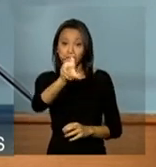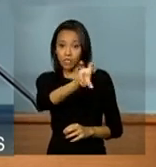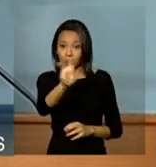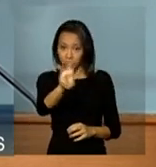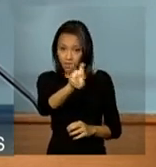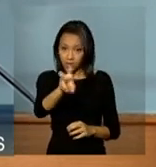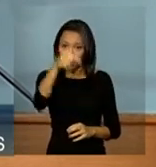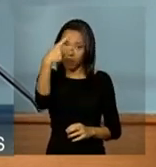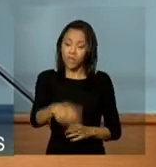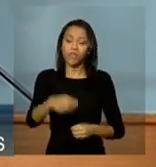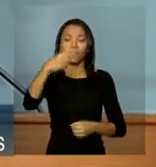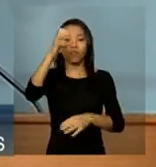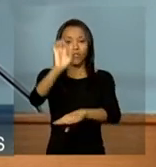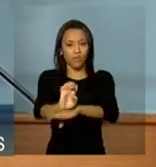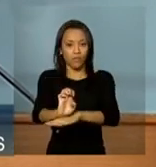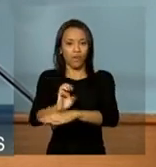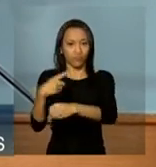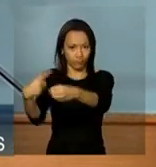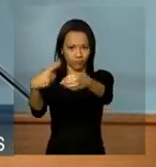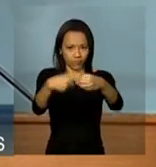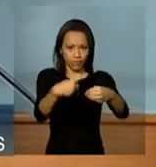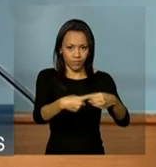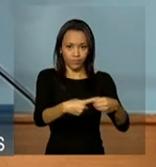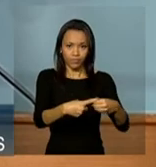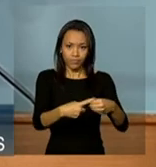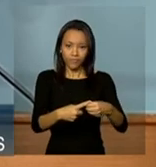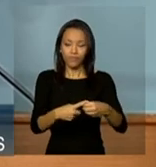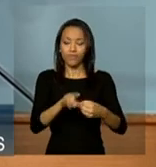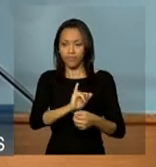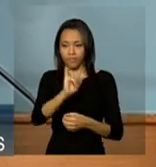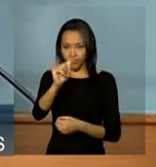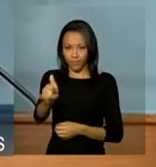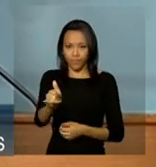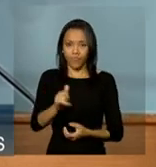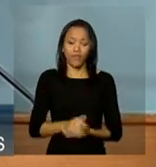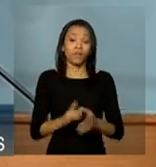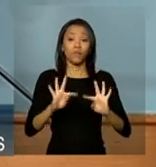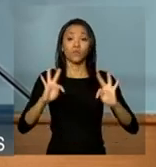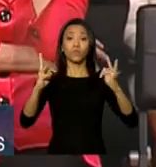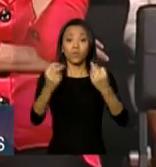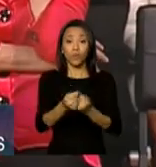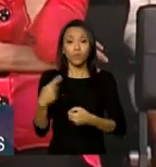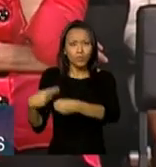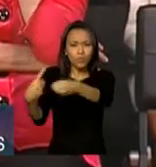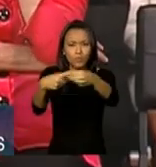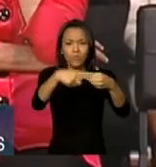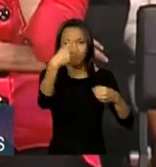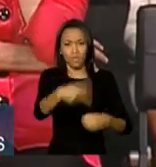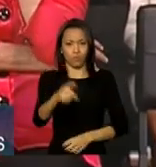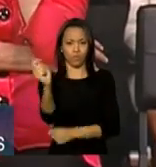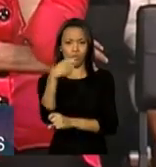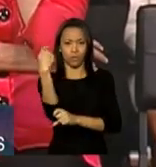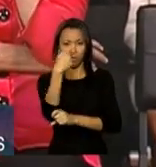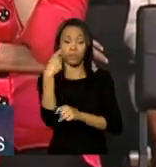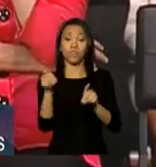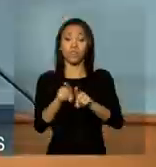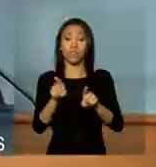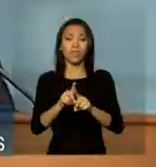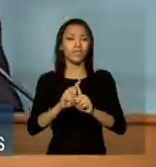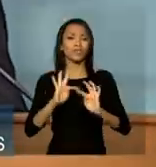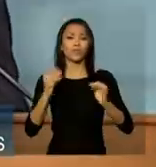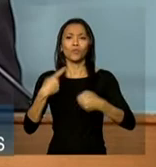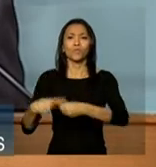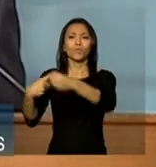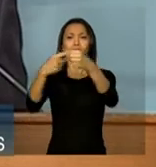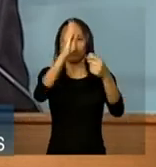455 aqui no estado do Rio Grande do Sul, prezado governador Tarso Genro. Todos os municípios gaúchos e todos os municípios brasileiros